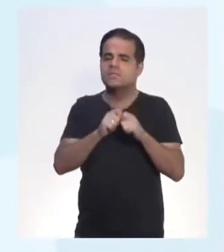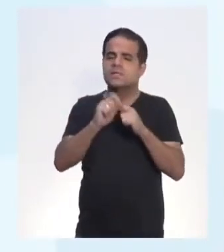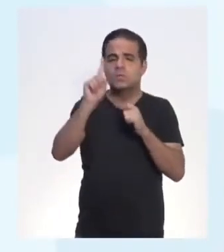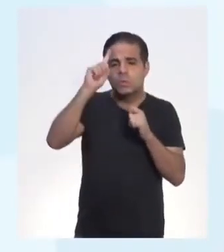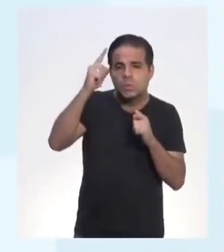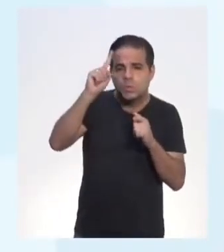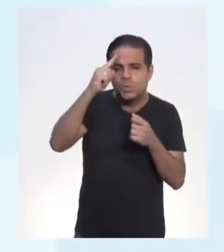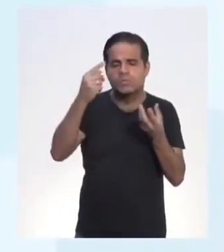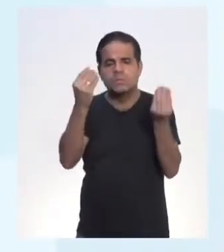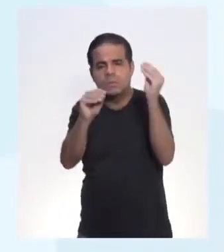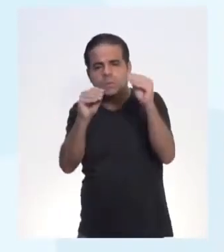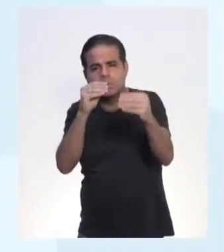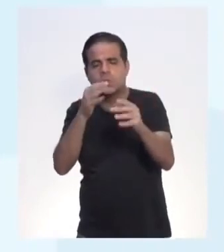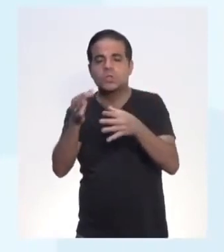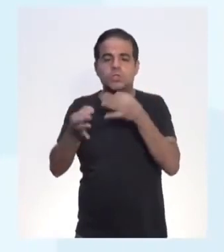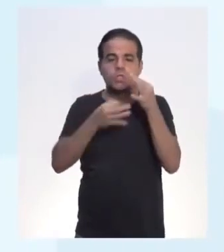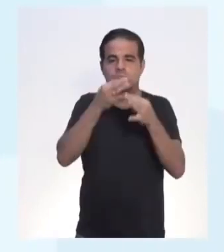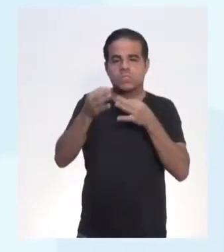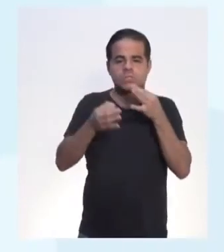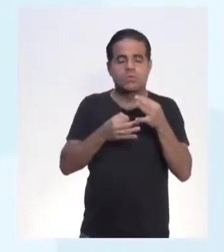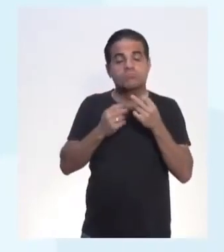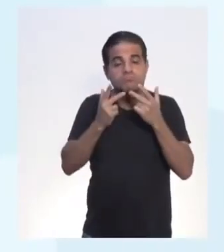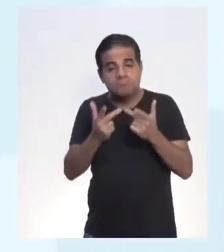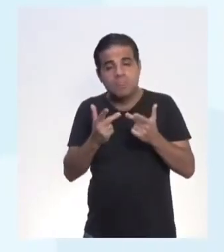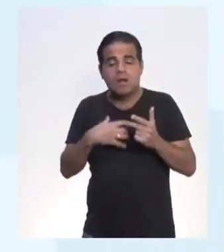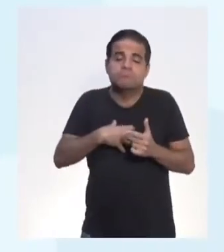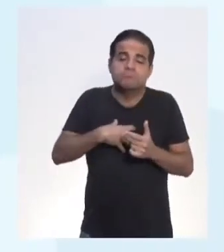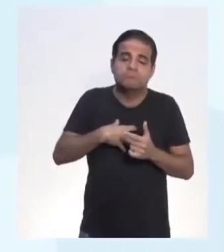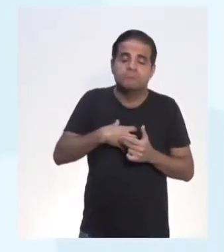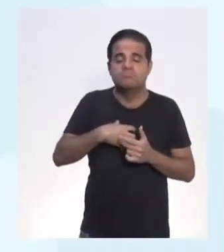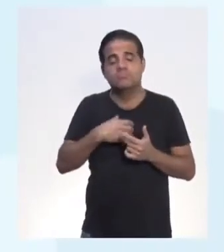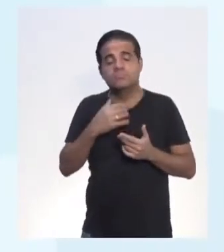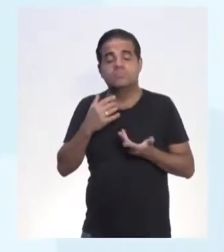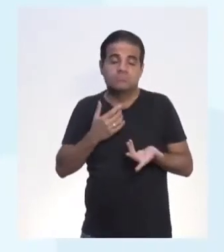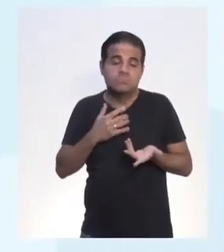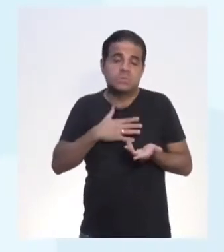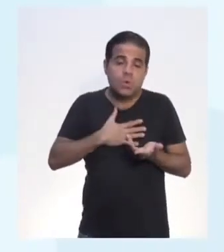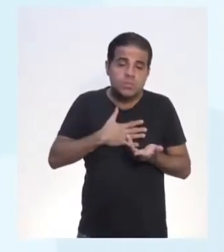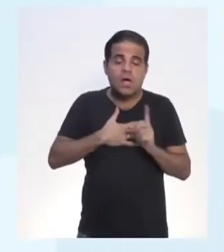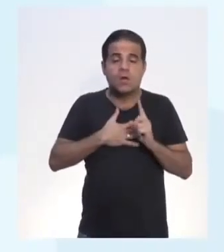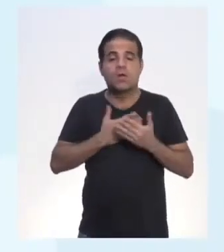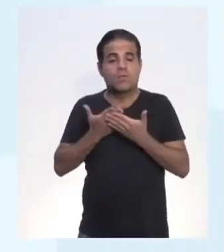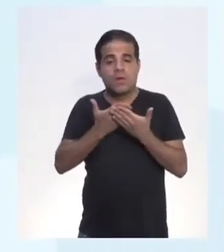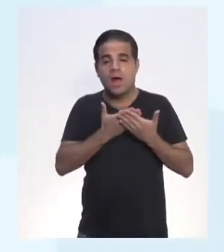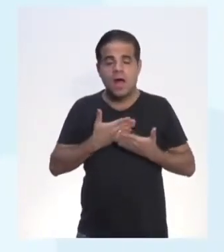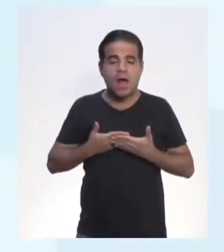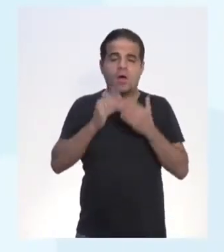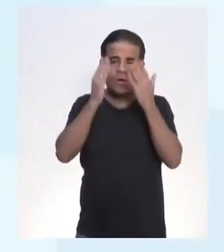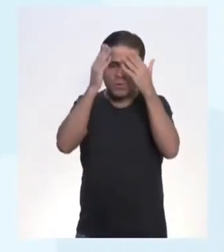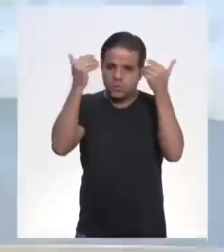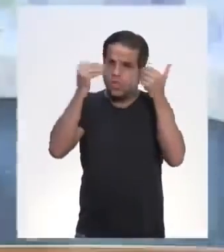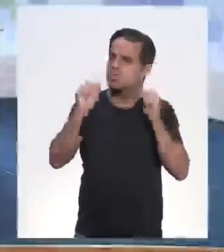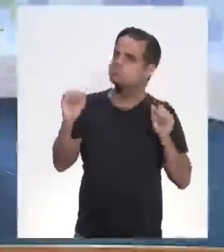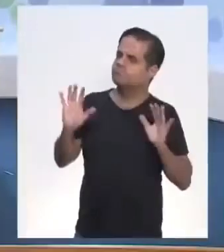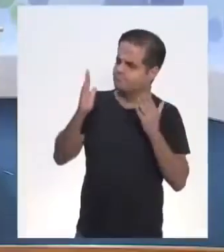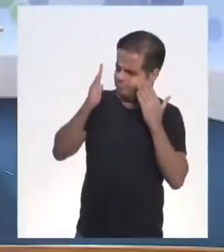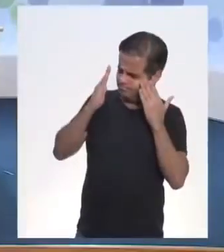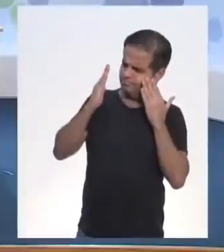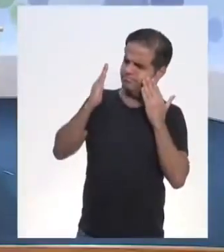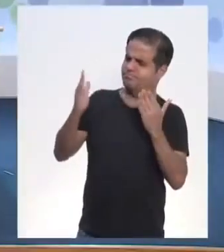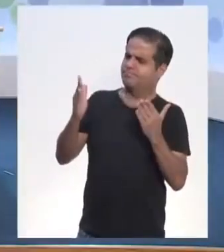deixa as dúvidas a sugestões falaram que vocês acharam da aula Jonas valeu